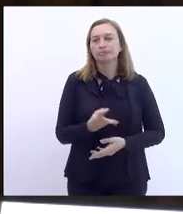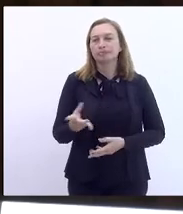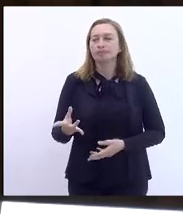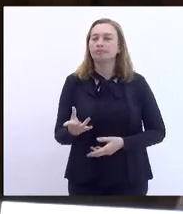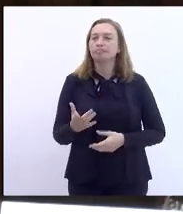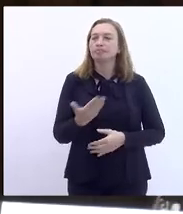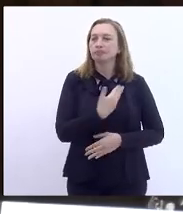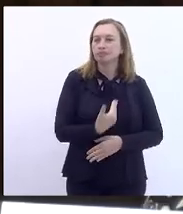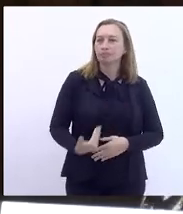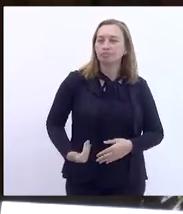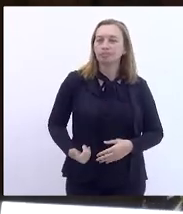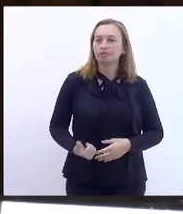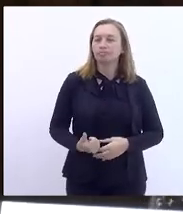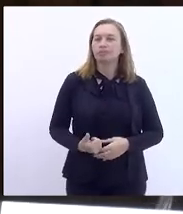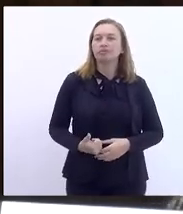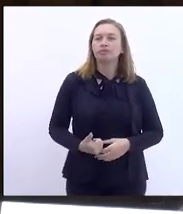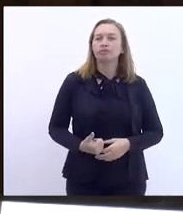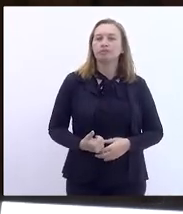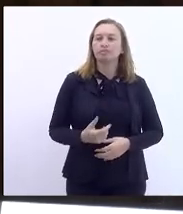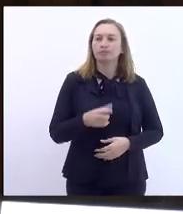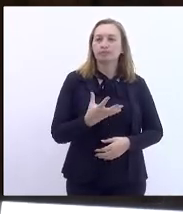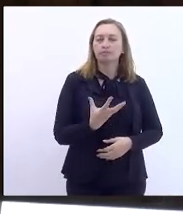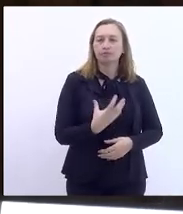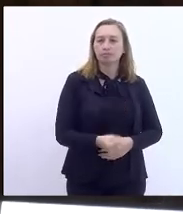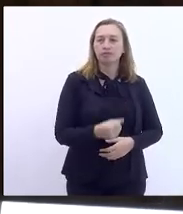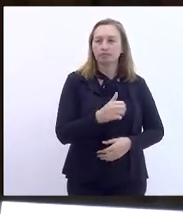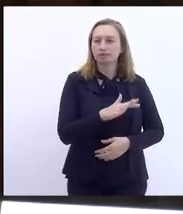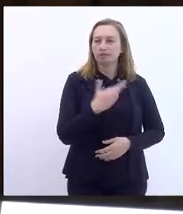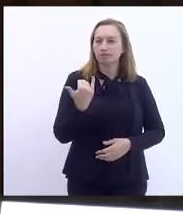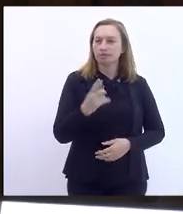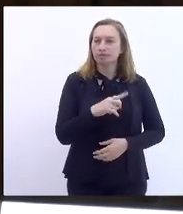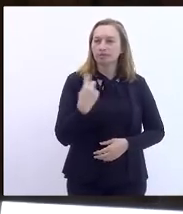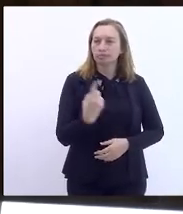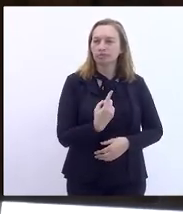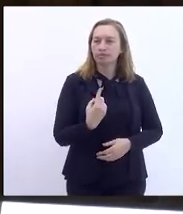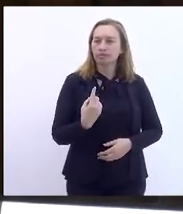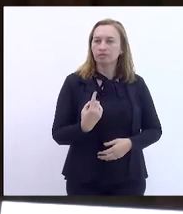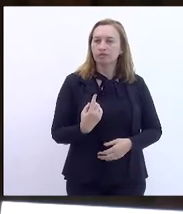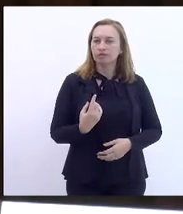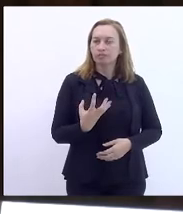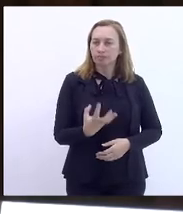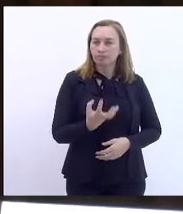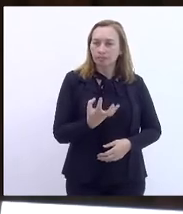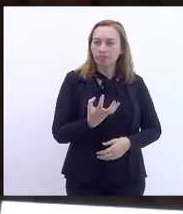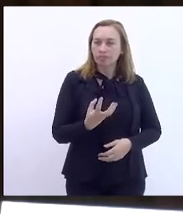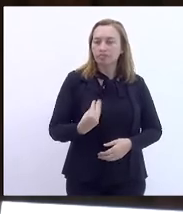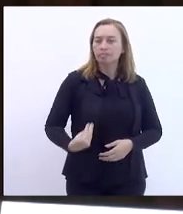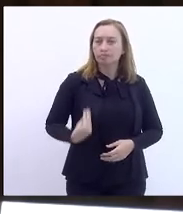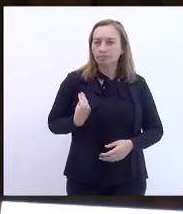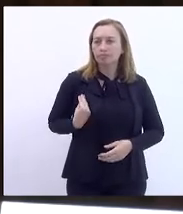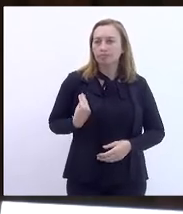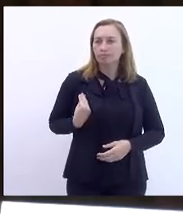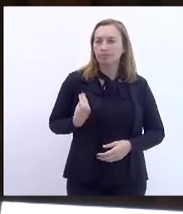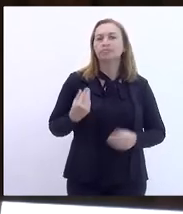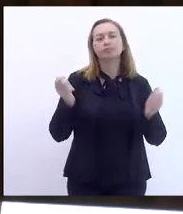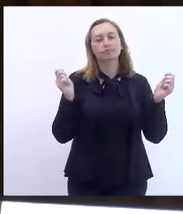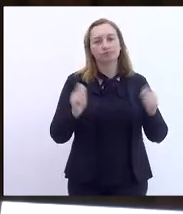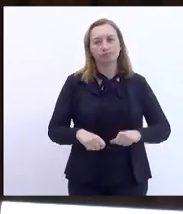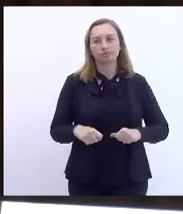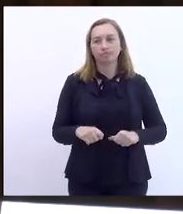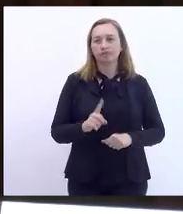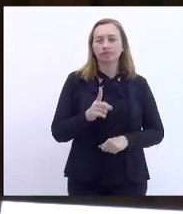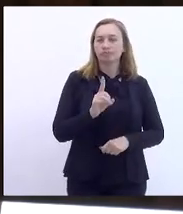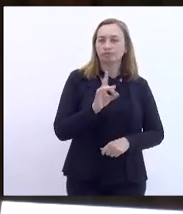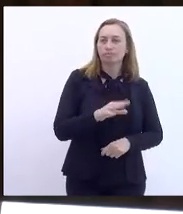esse governo apostar na política de morte nós a postaremos na política de vida na possibilidade